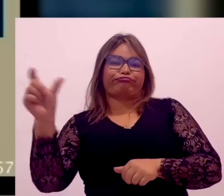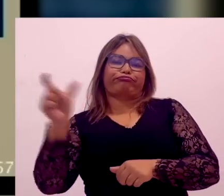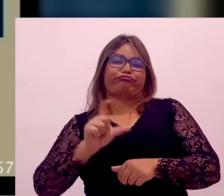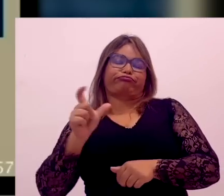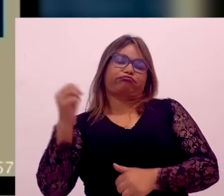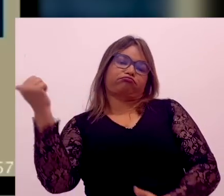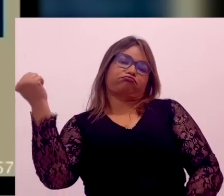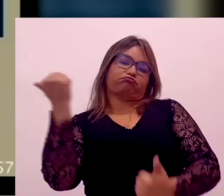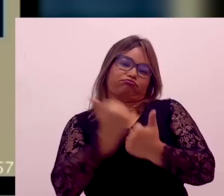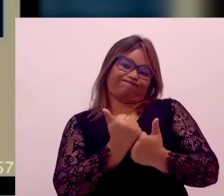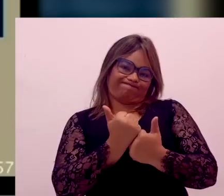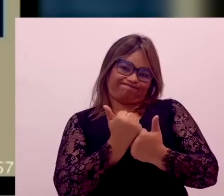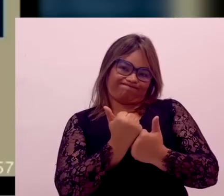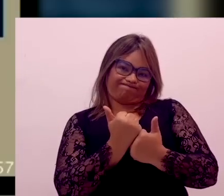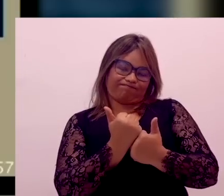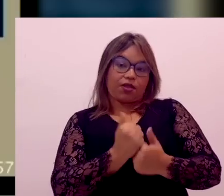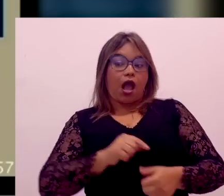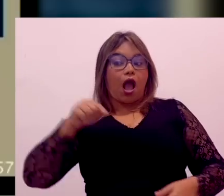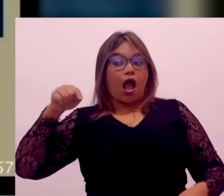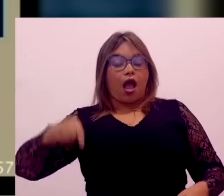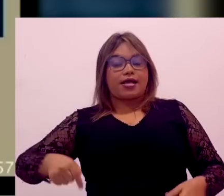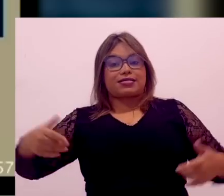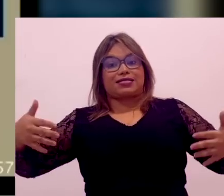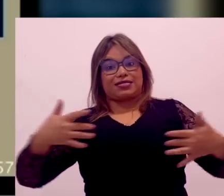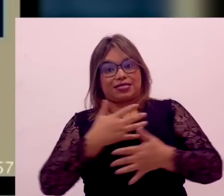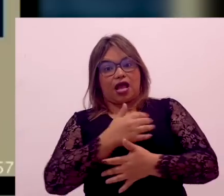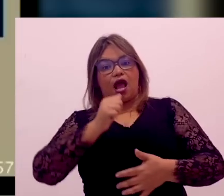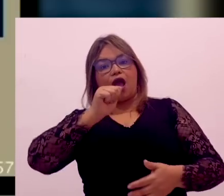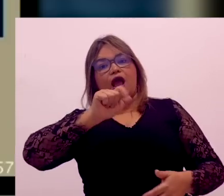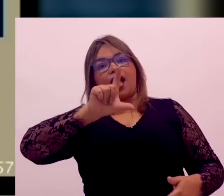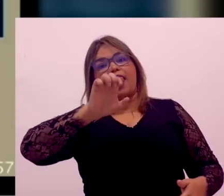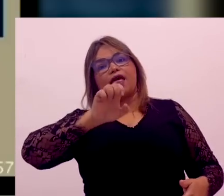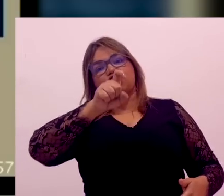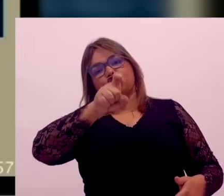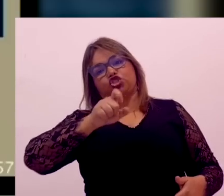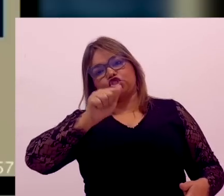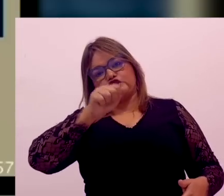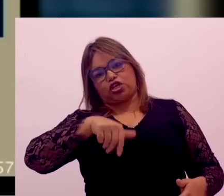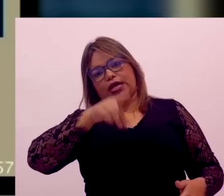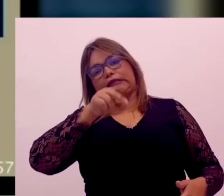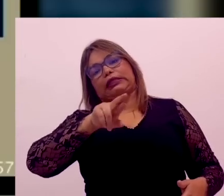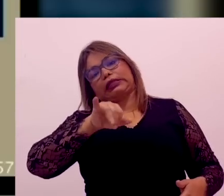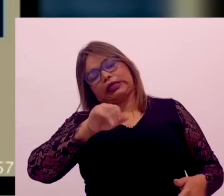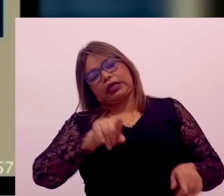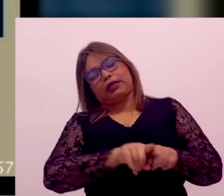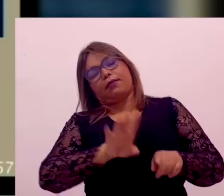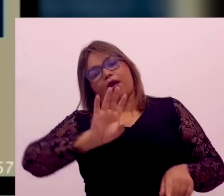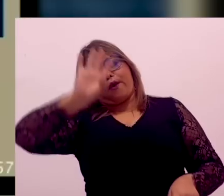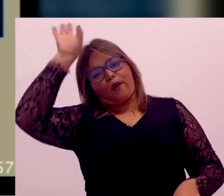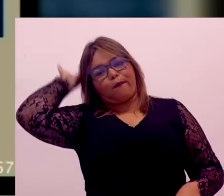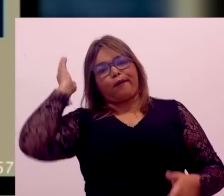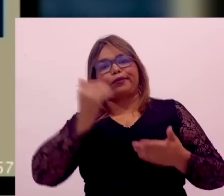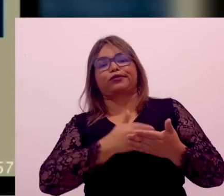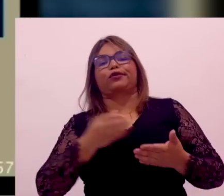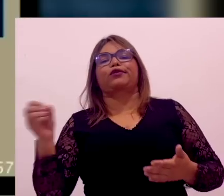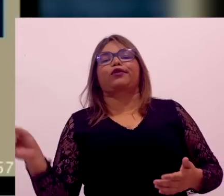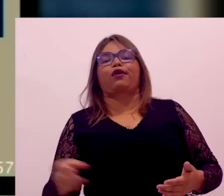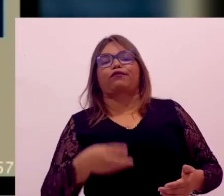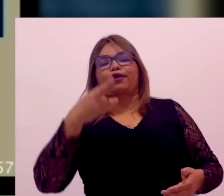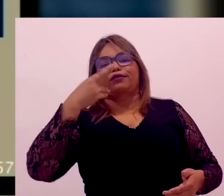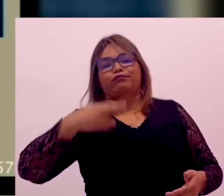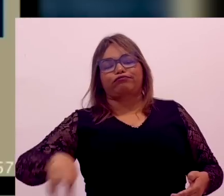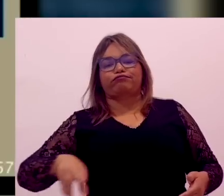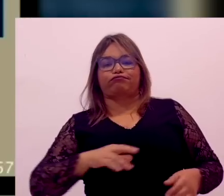nome secreto ou um mantra de boca a boca é a prática mágica antiga refletida na palavra